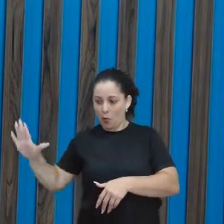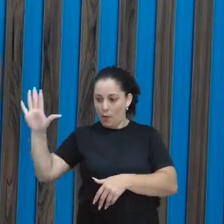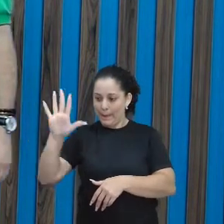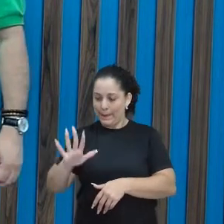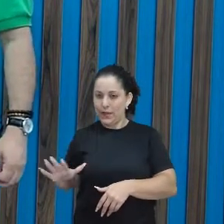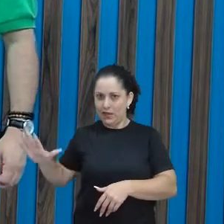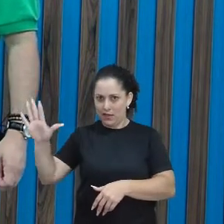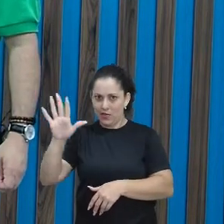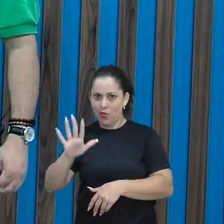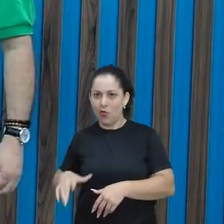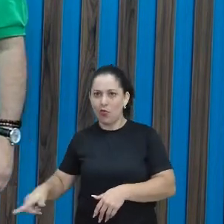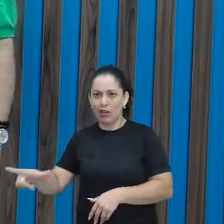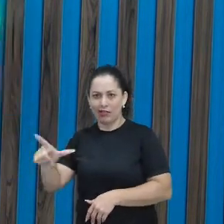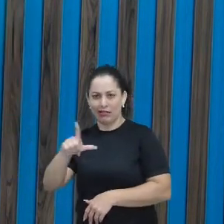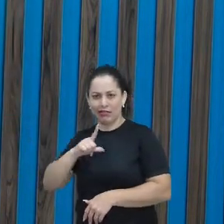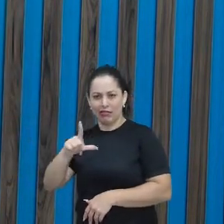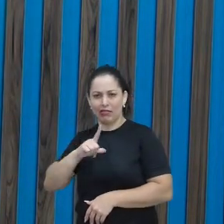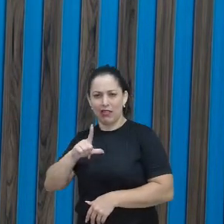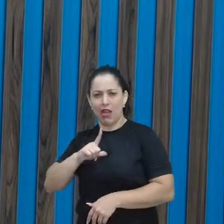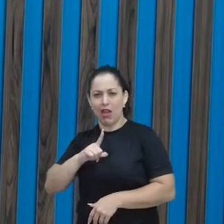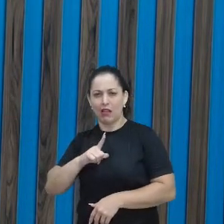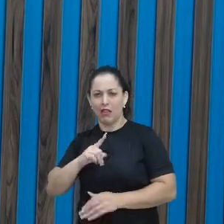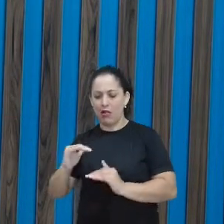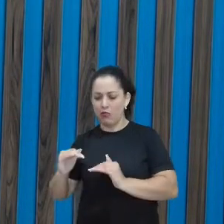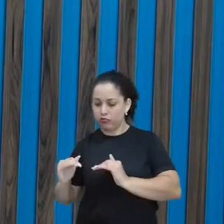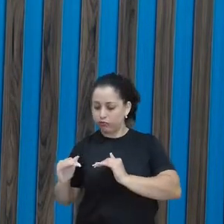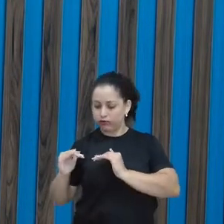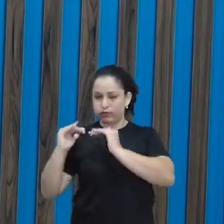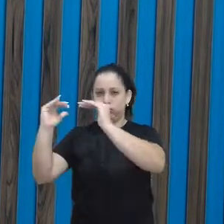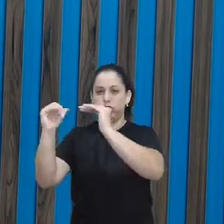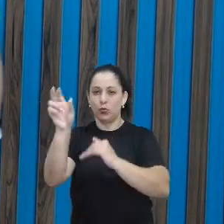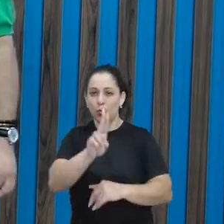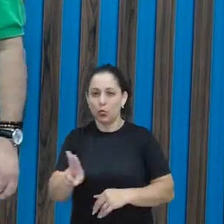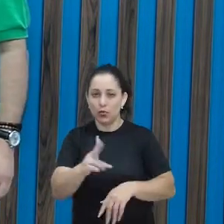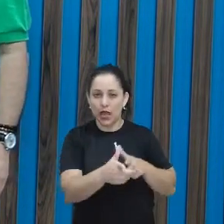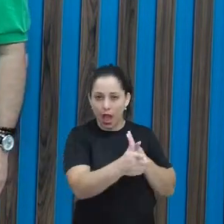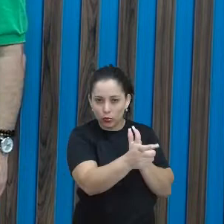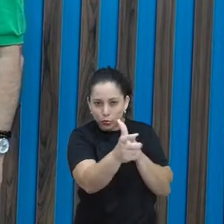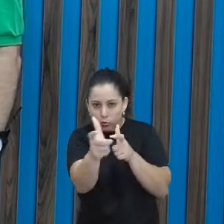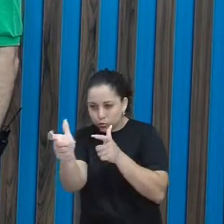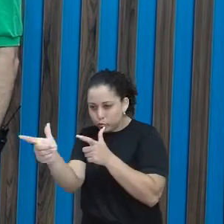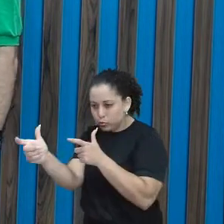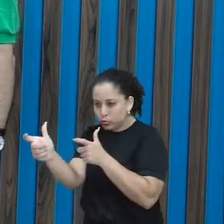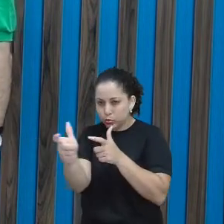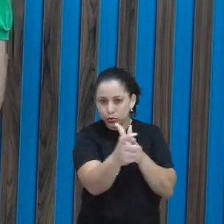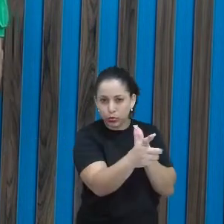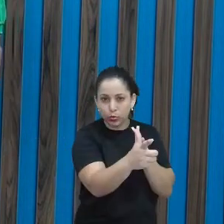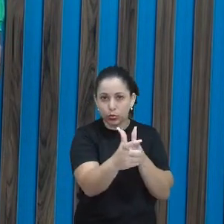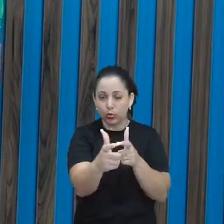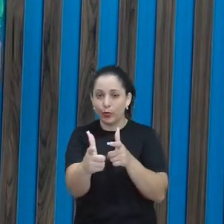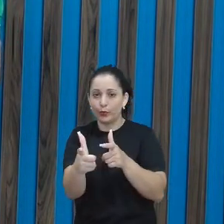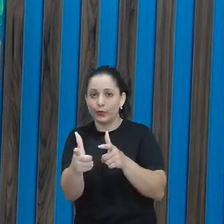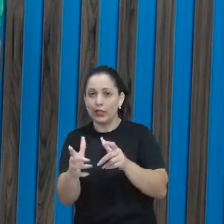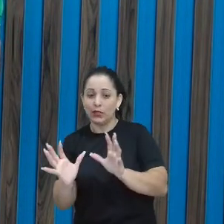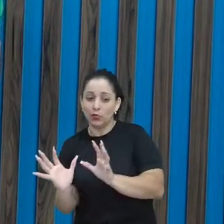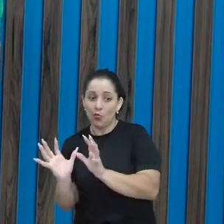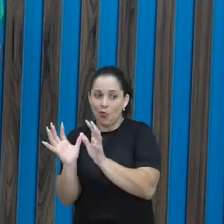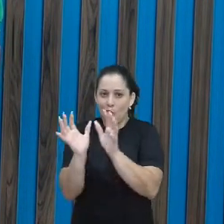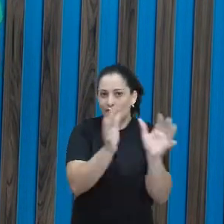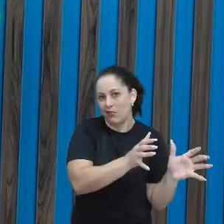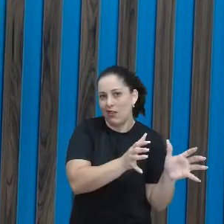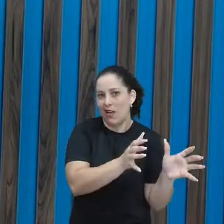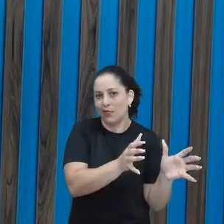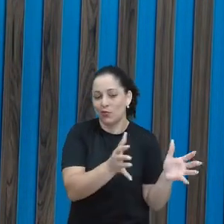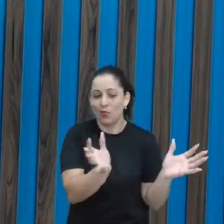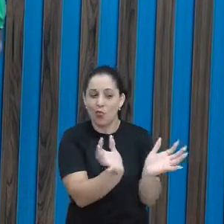é representado, né, como um exército mais avançado, já utilizando armas de fogo. E do outro lado, a gente tem um grupo,